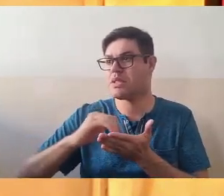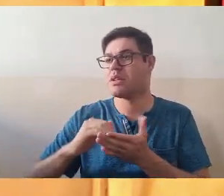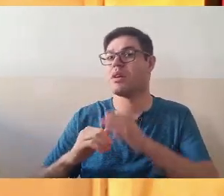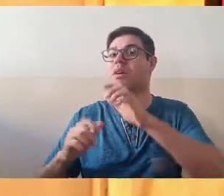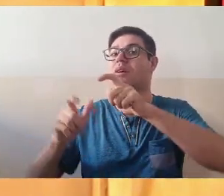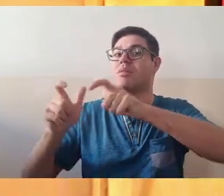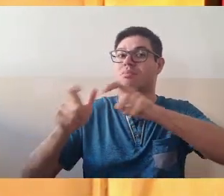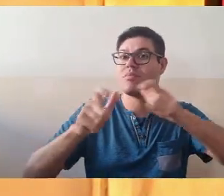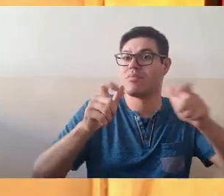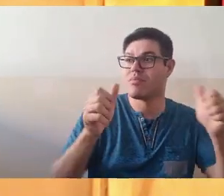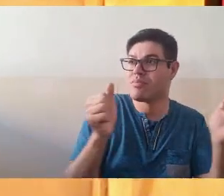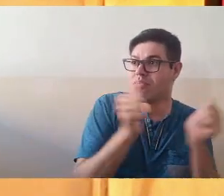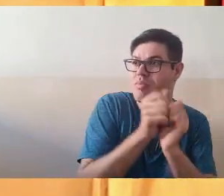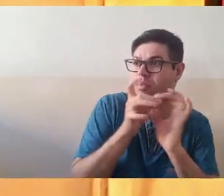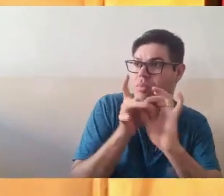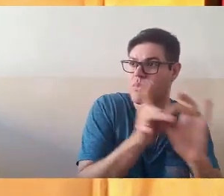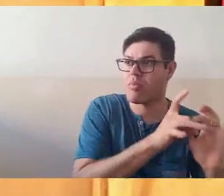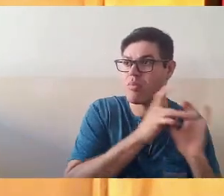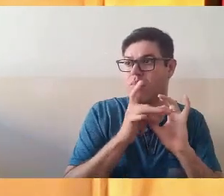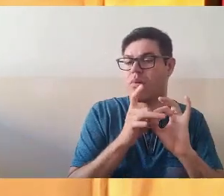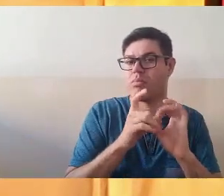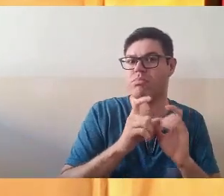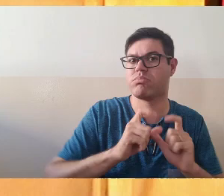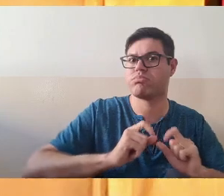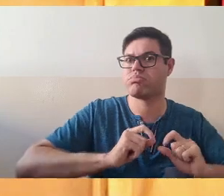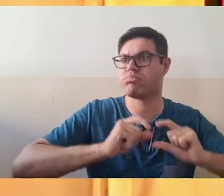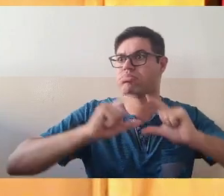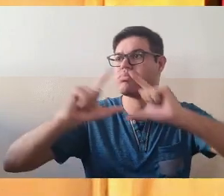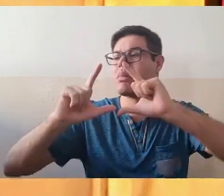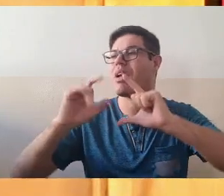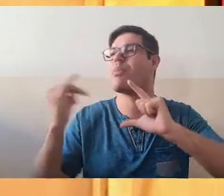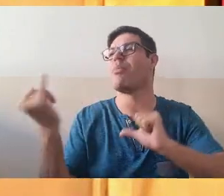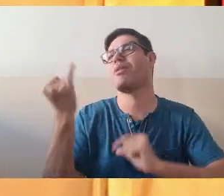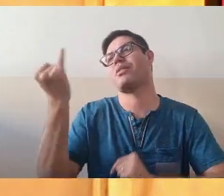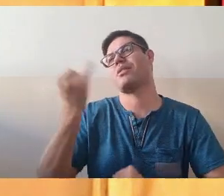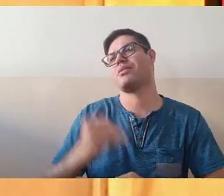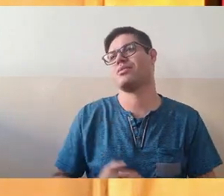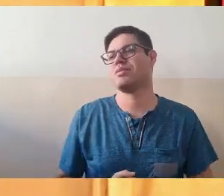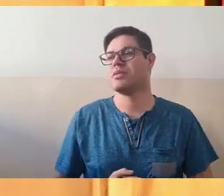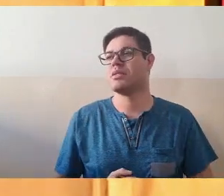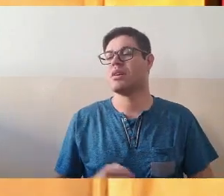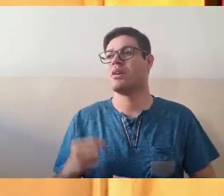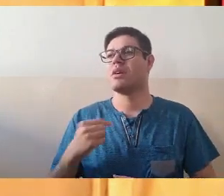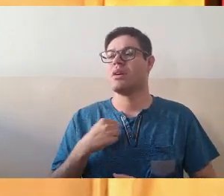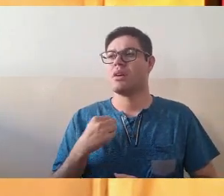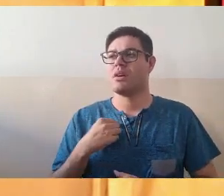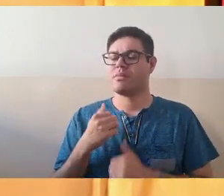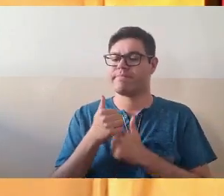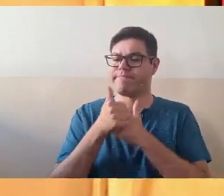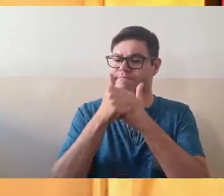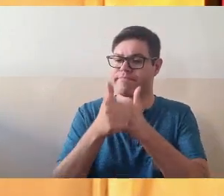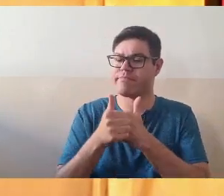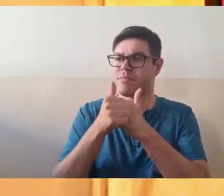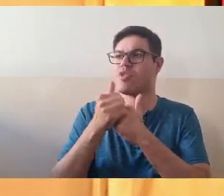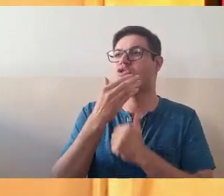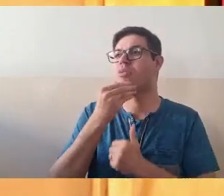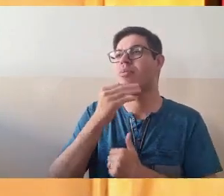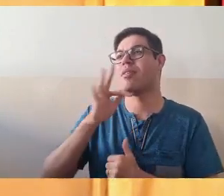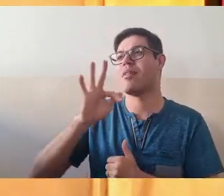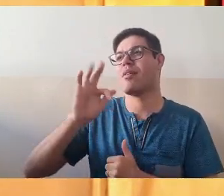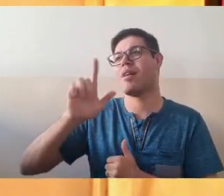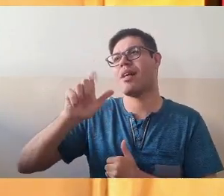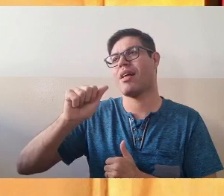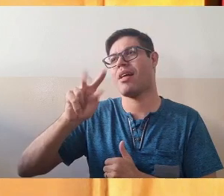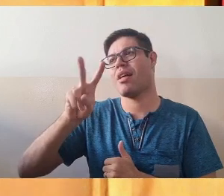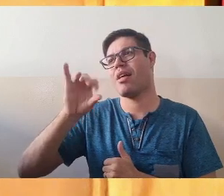secretarias, aumentar muito isso, porque é muito importante. Eu acompanhei o Flavinho na aula de violino,